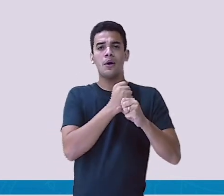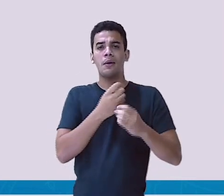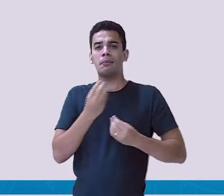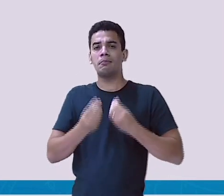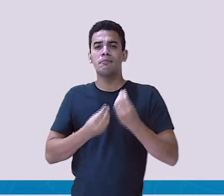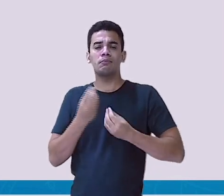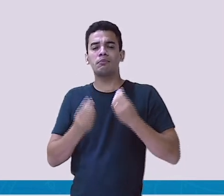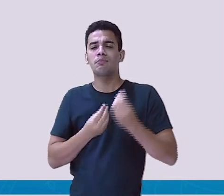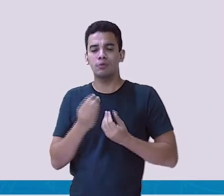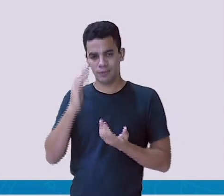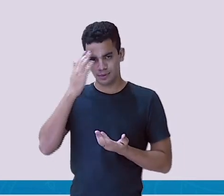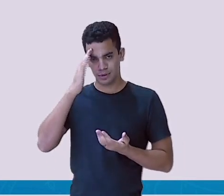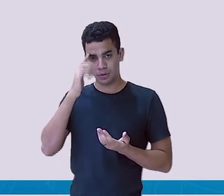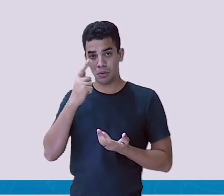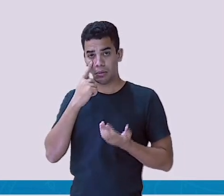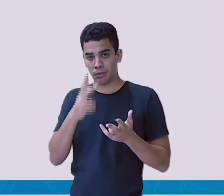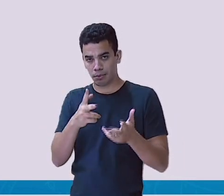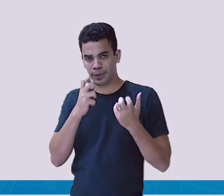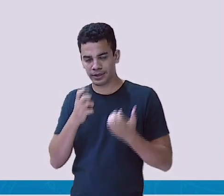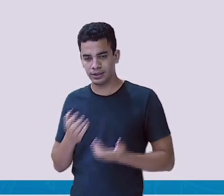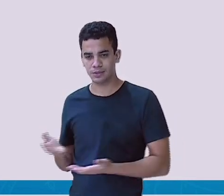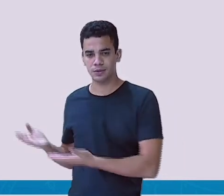0,5A com este aqui.